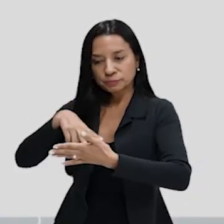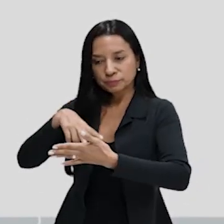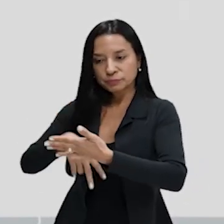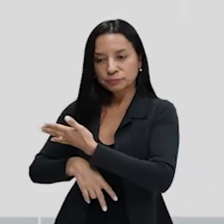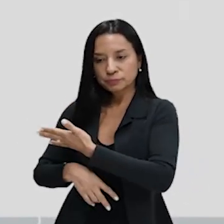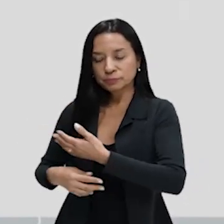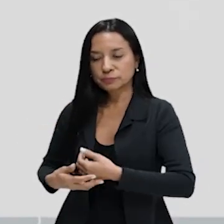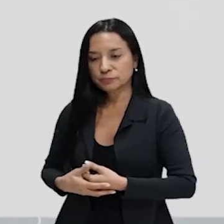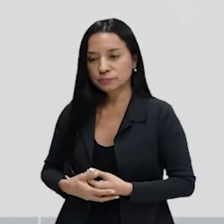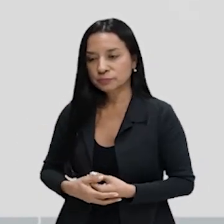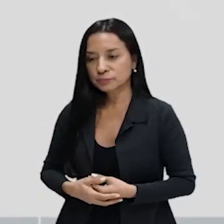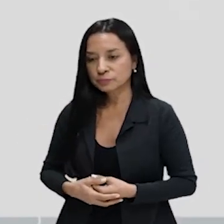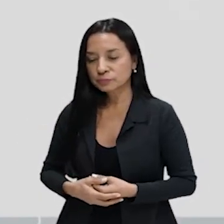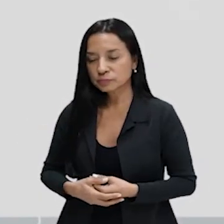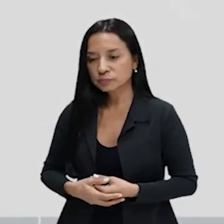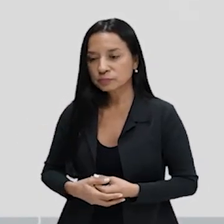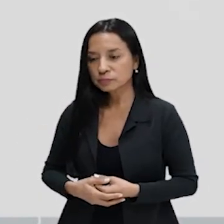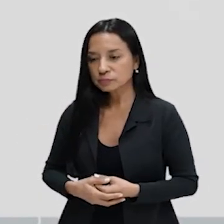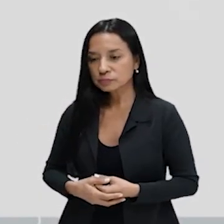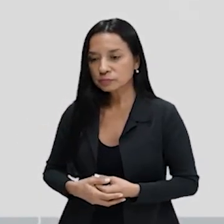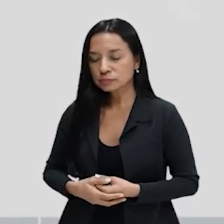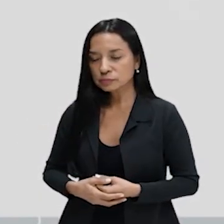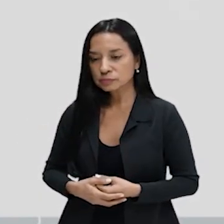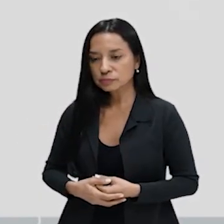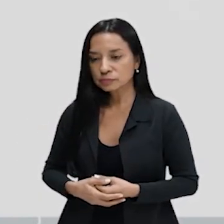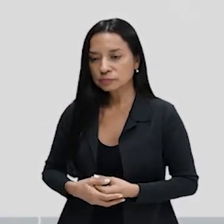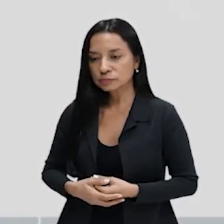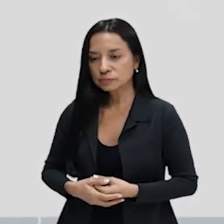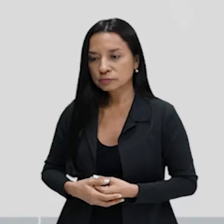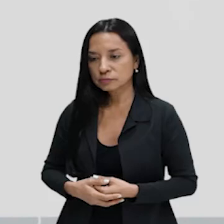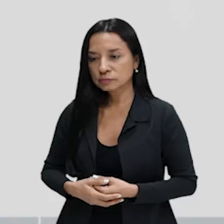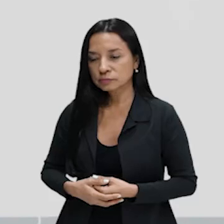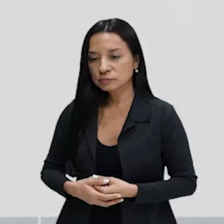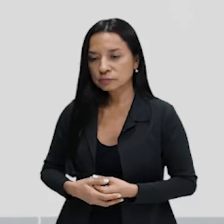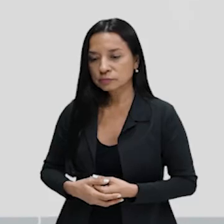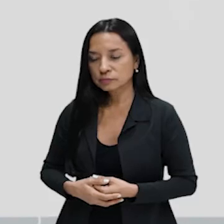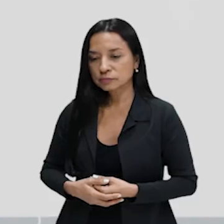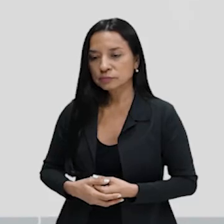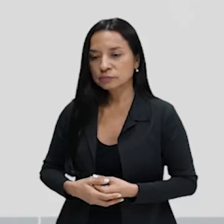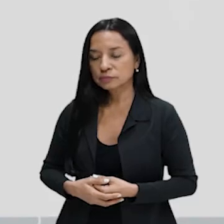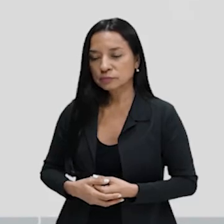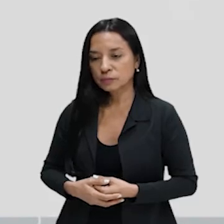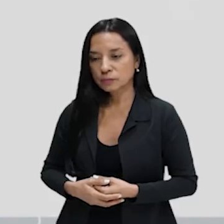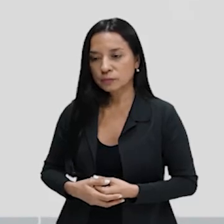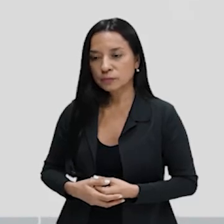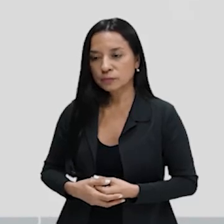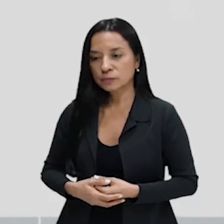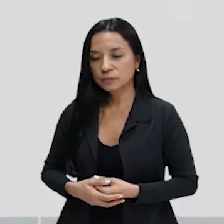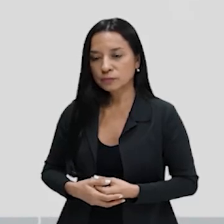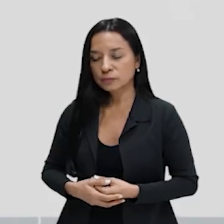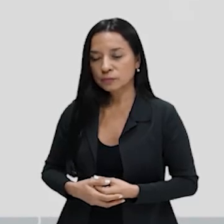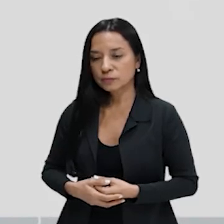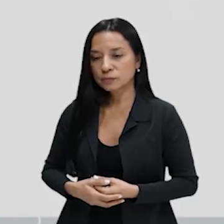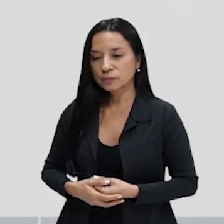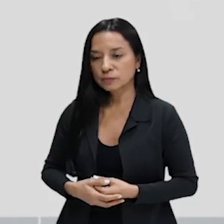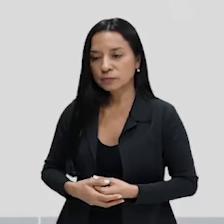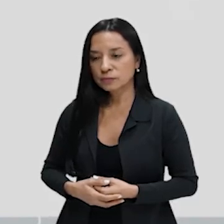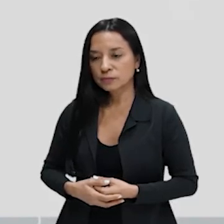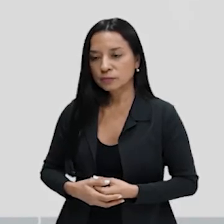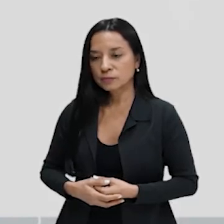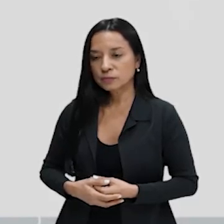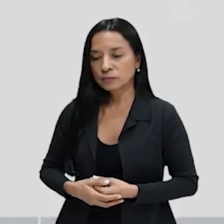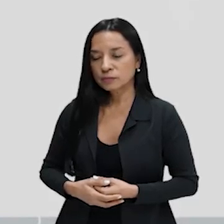por alguma matéria presente nos cadáveres, transmitida às parturientes por médicos